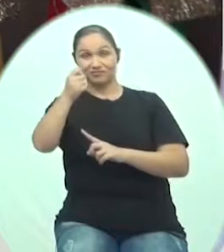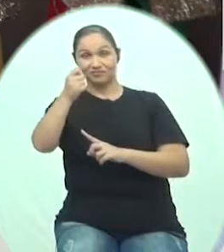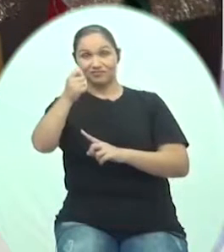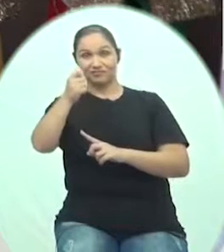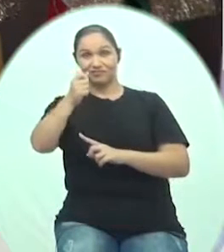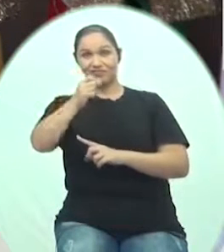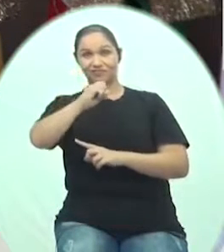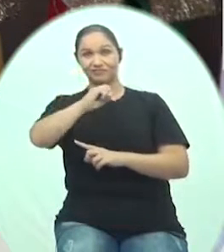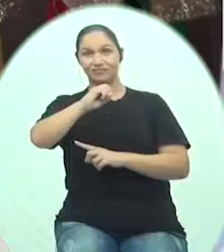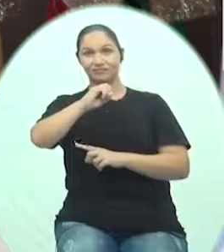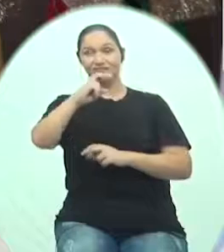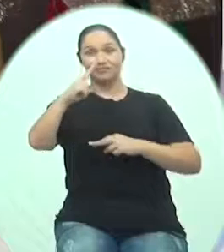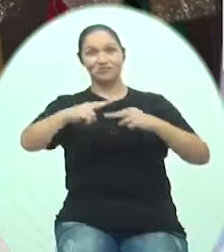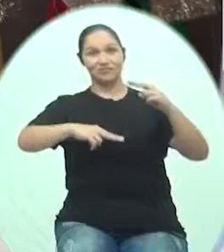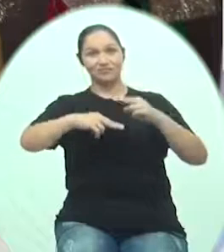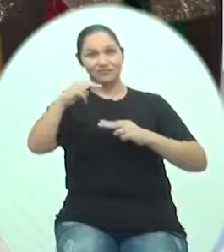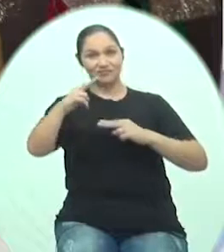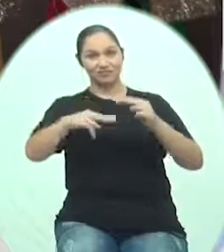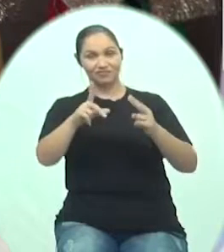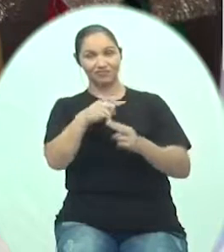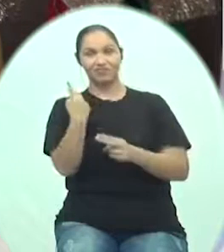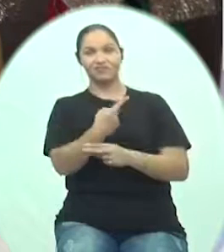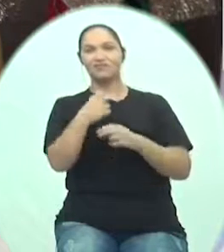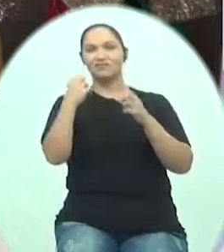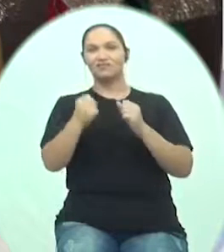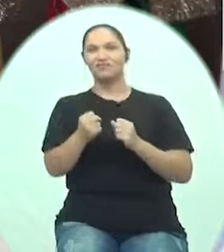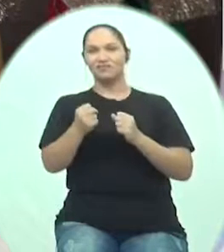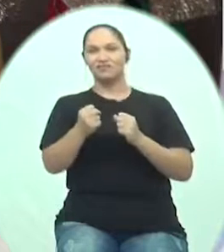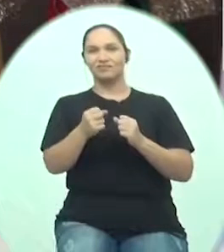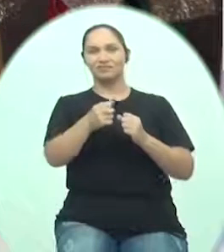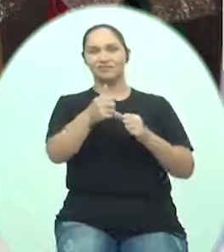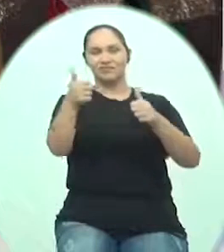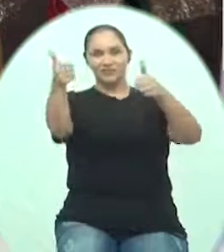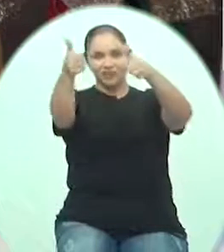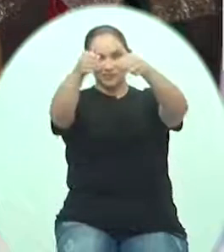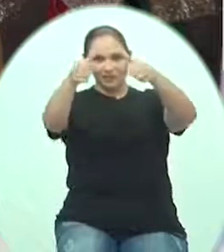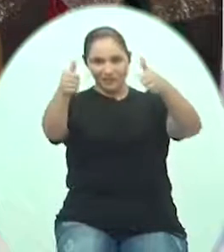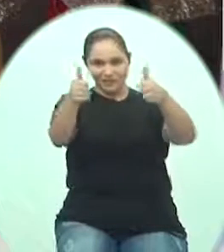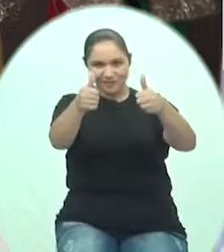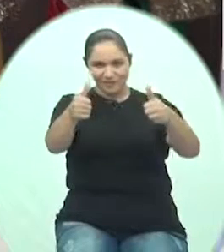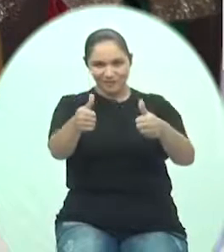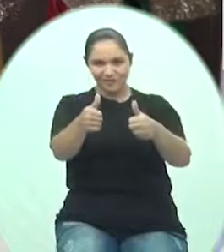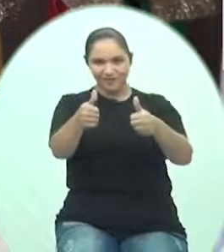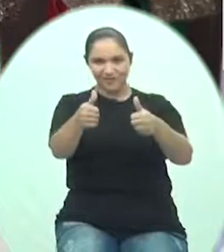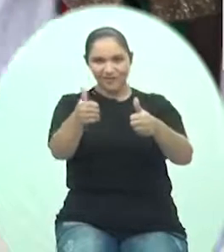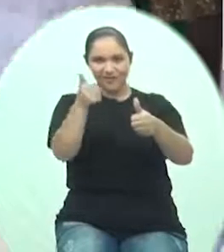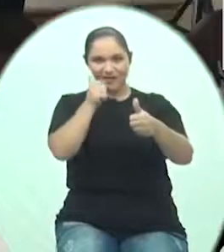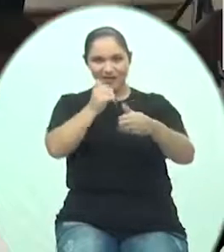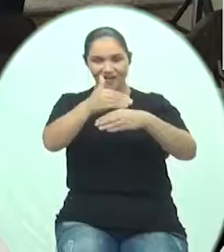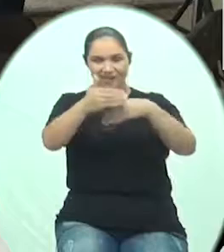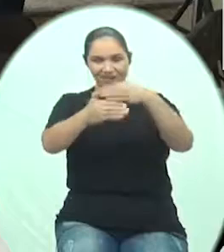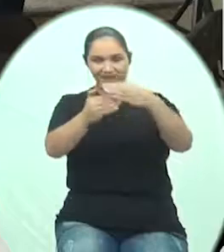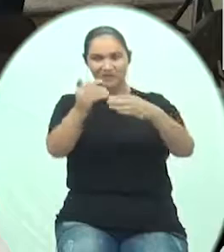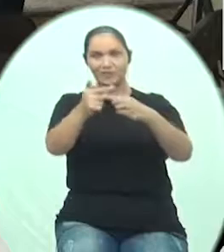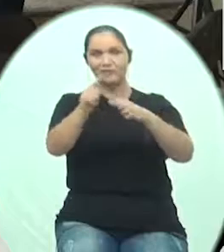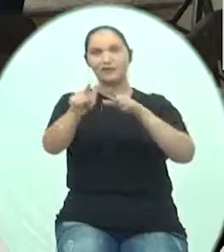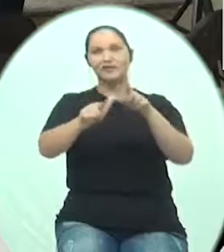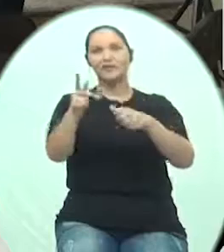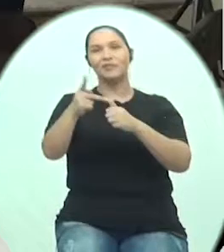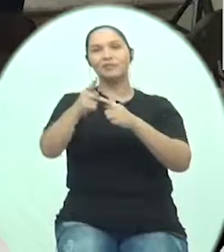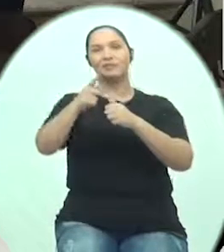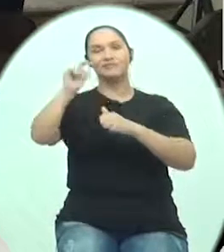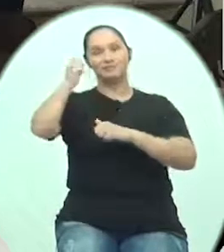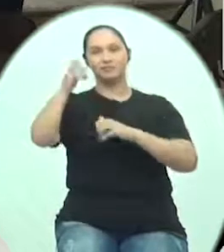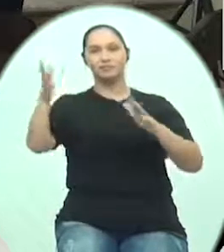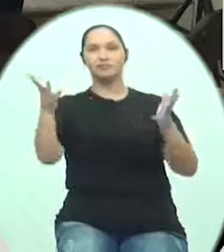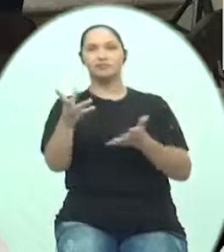monumento escolhedeiras minha sugestão lá no bairro Santo Antônio eh Muito obrigado hein Até logo com a com a palavra